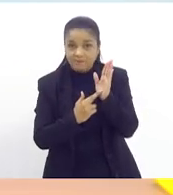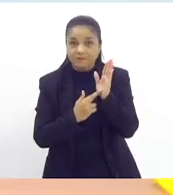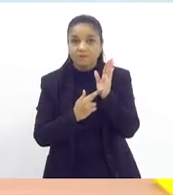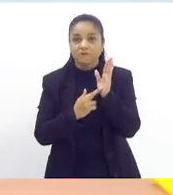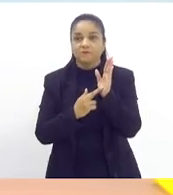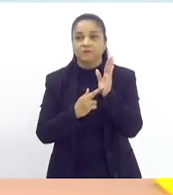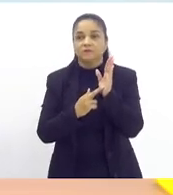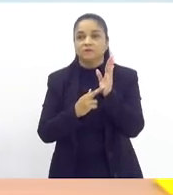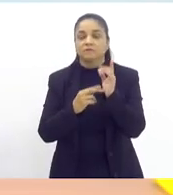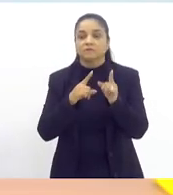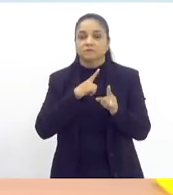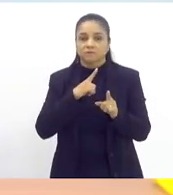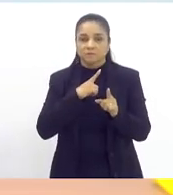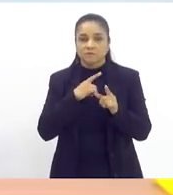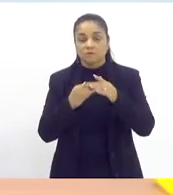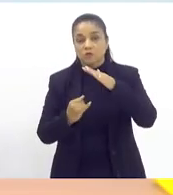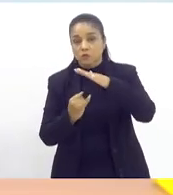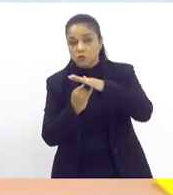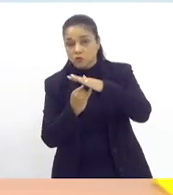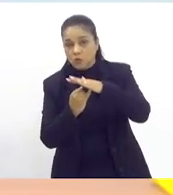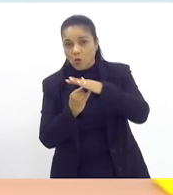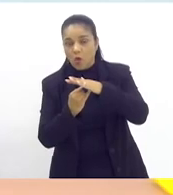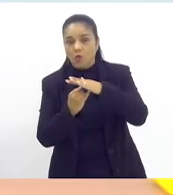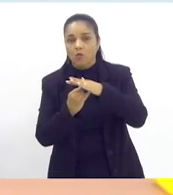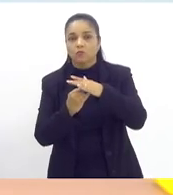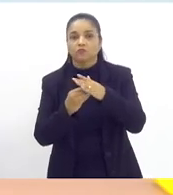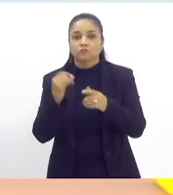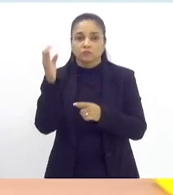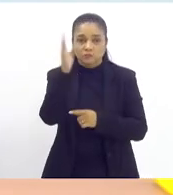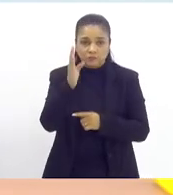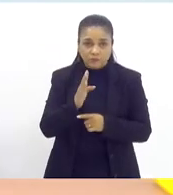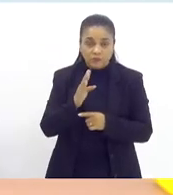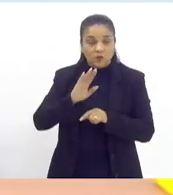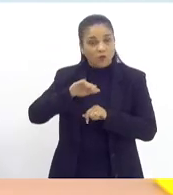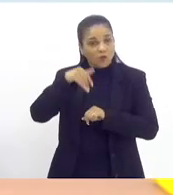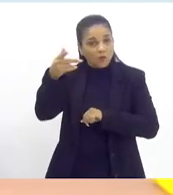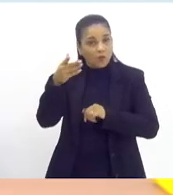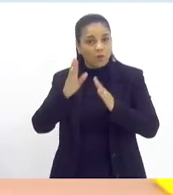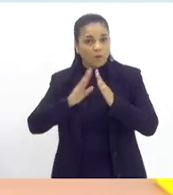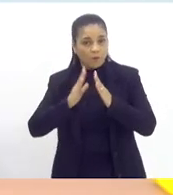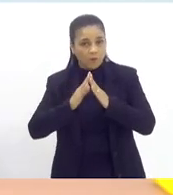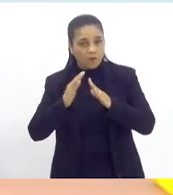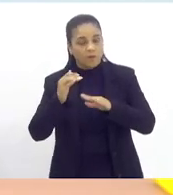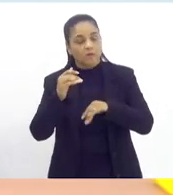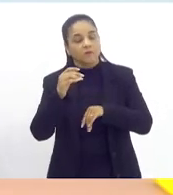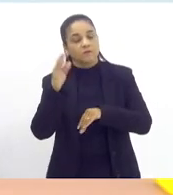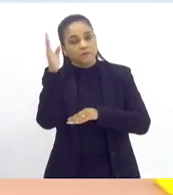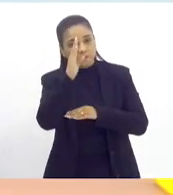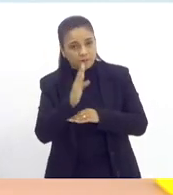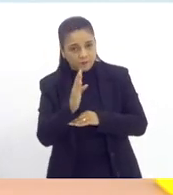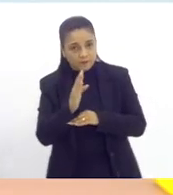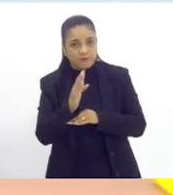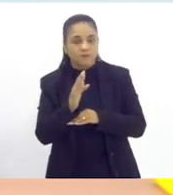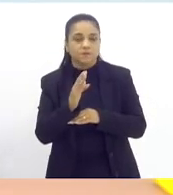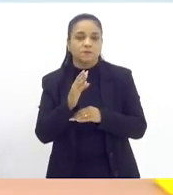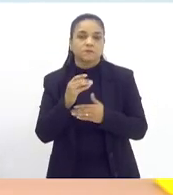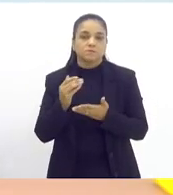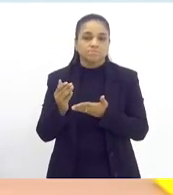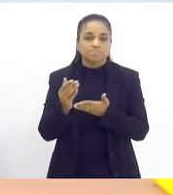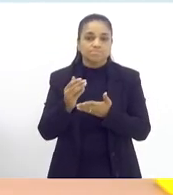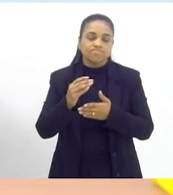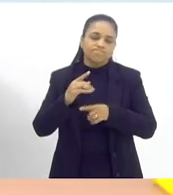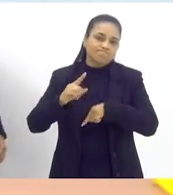e decujus que moram no exterior e têm ativos no Brasil, ou de brasileiros que têm ativos no exterior que hoje não estão sendo tributados. E que gera